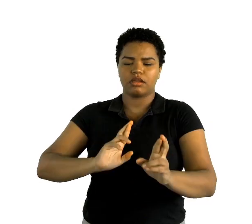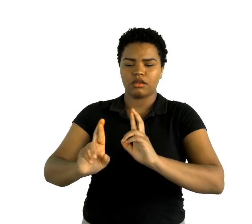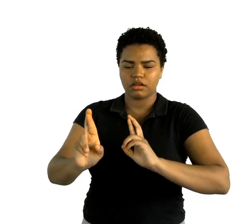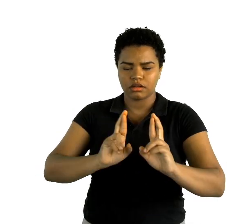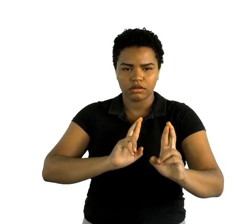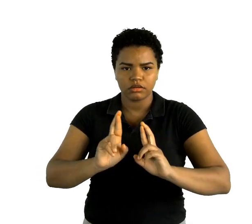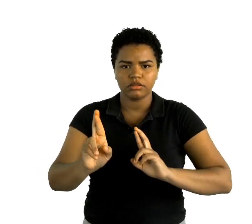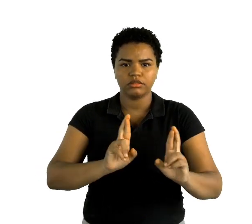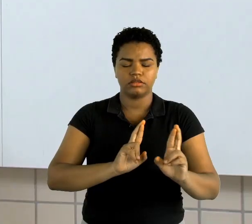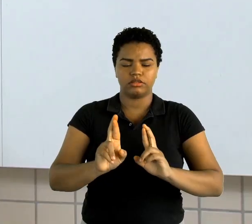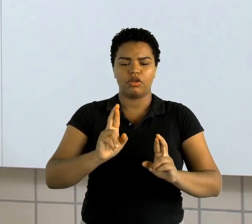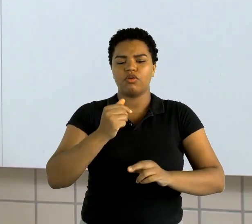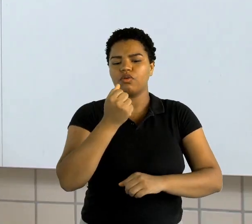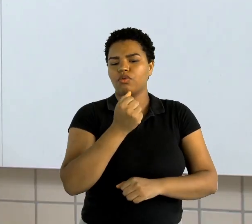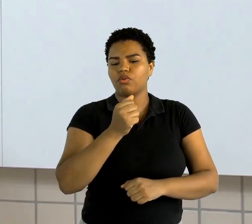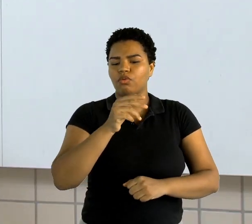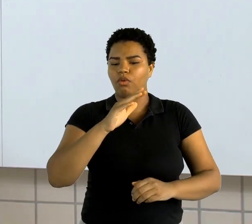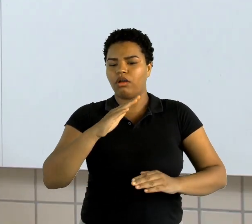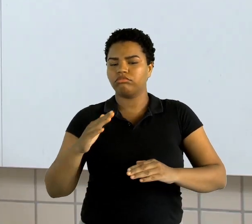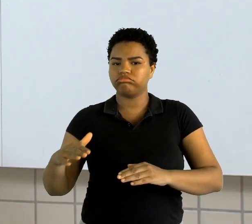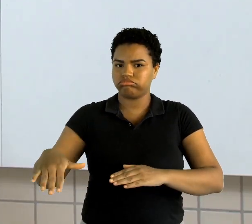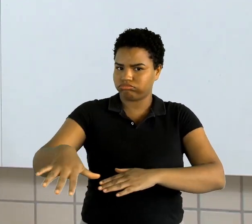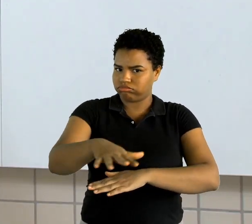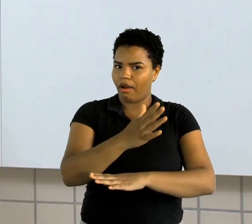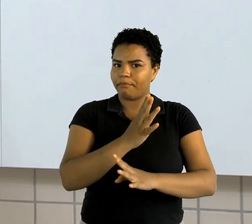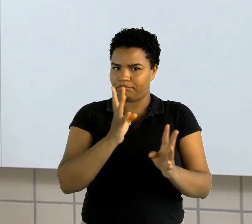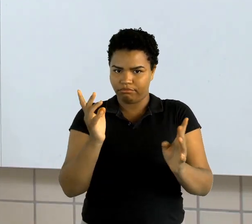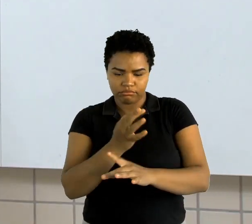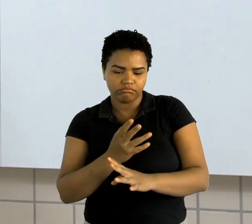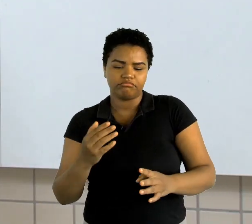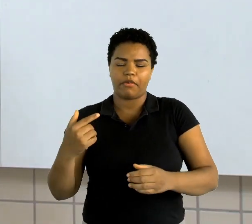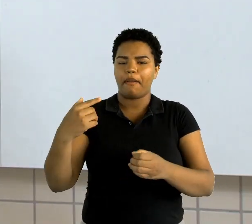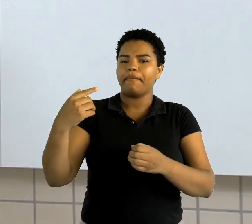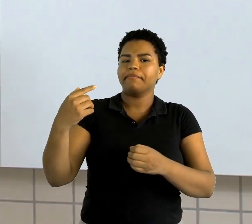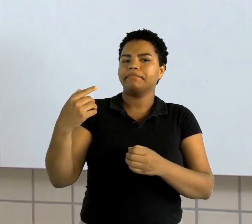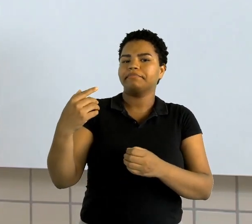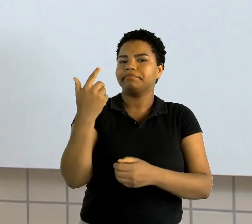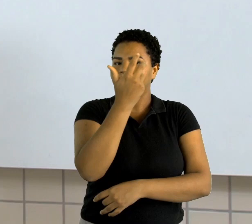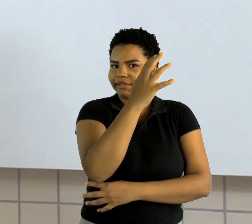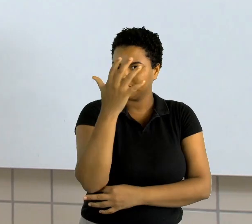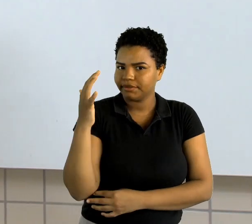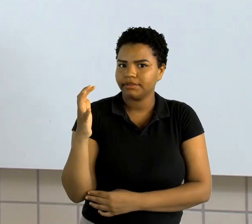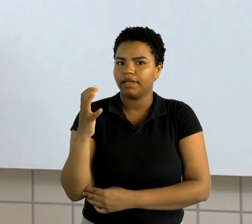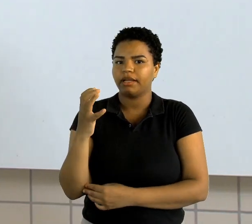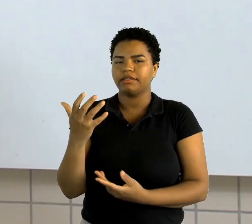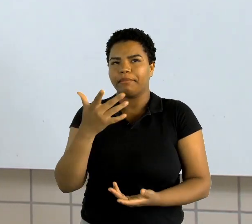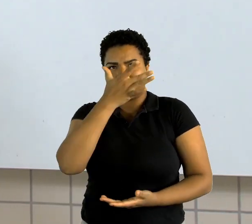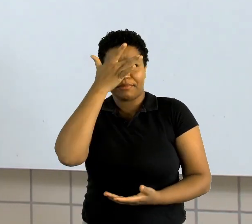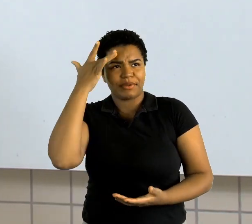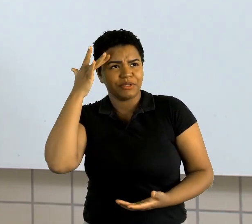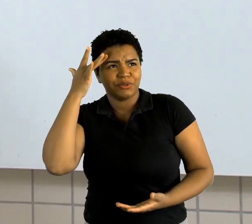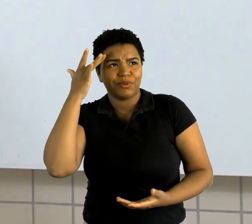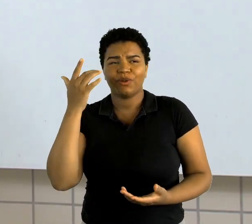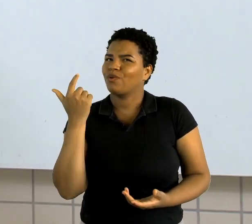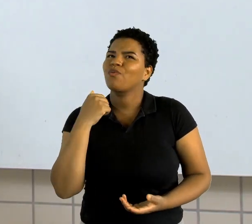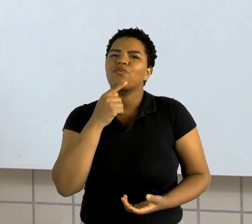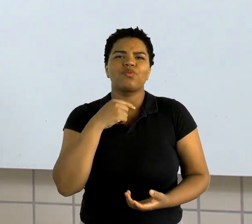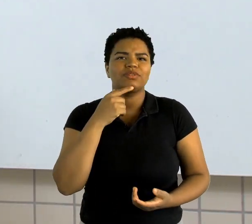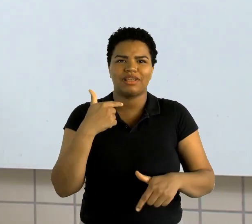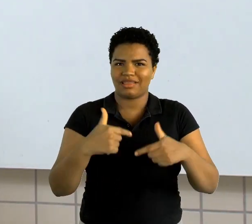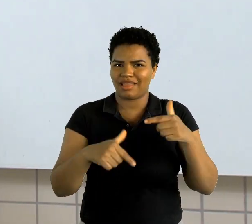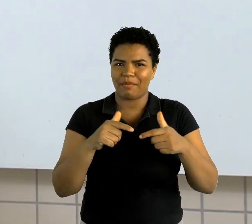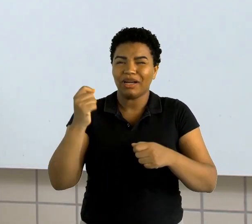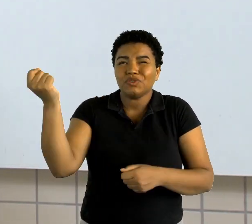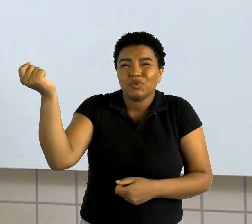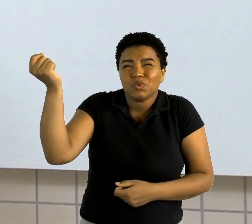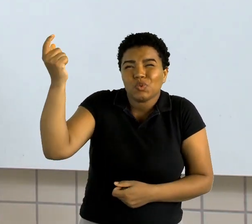com a paisagem, de entender o clima, né? Ninguém vai, por exemplo, trabalhar meio-dia no sol quente, porque você sabe que